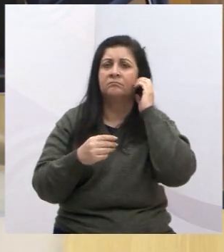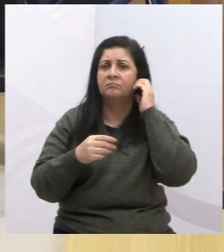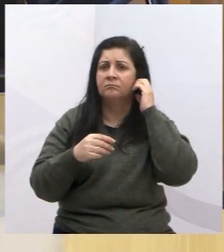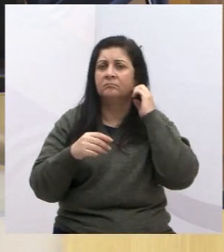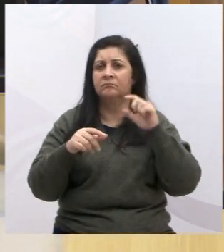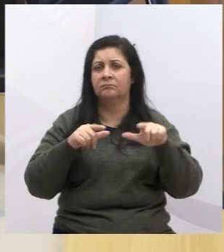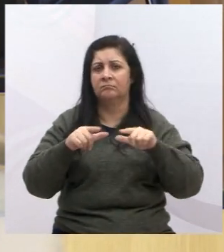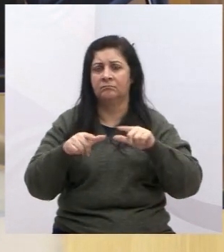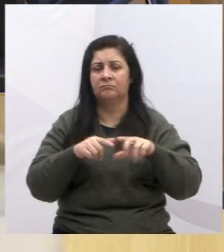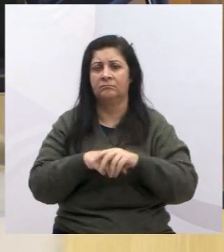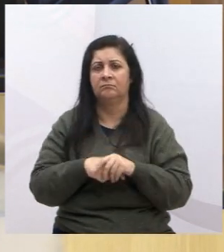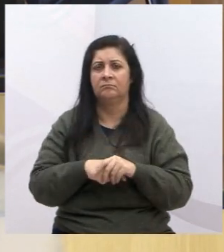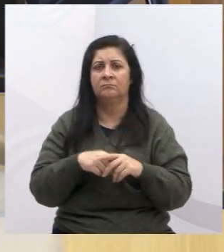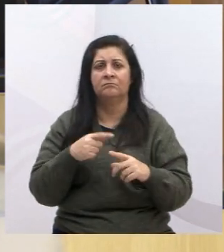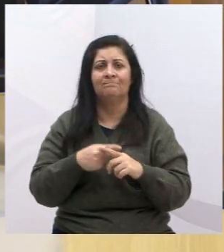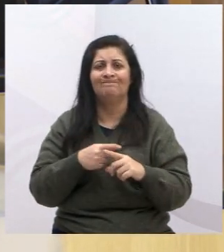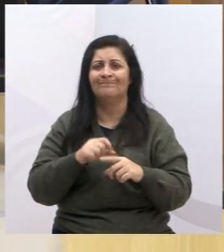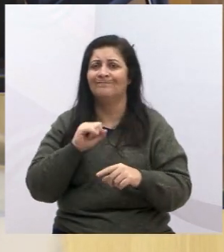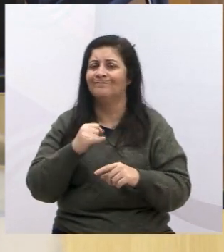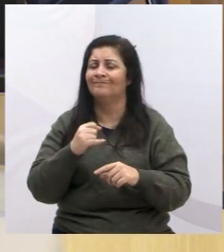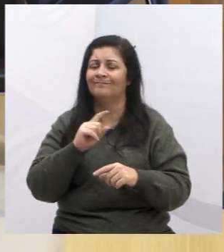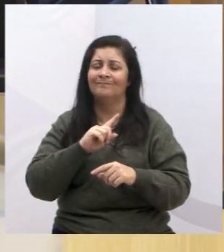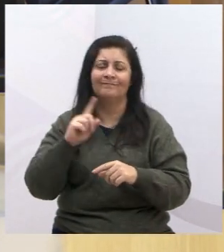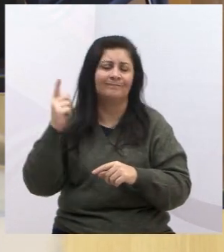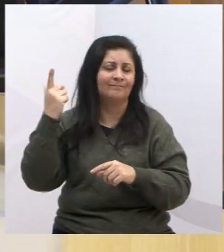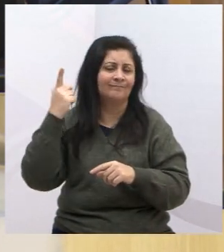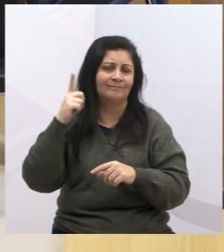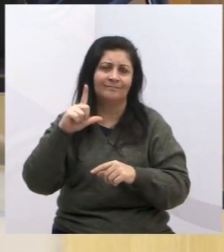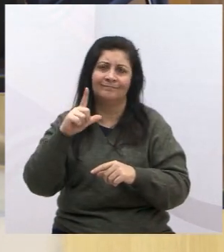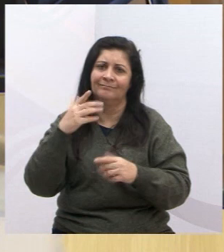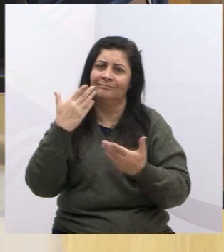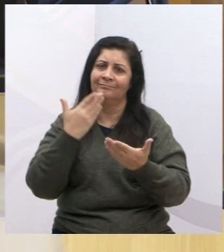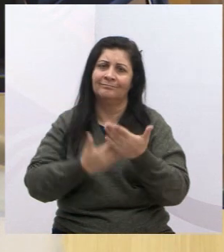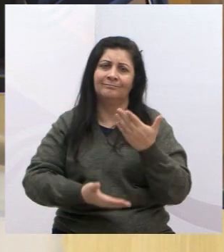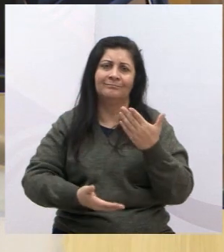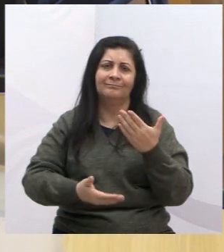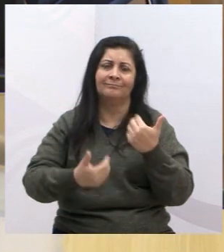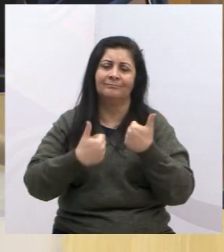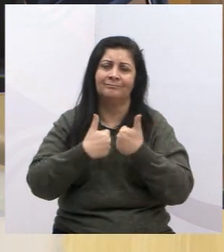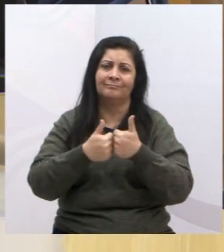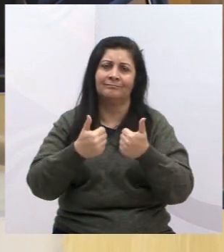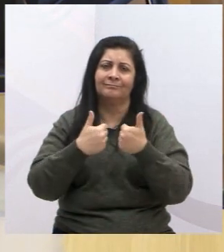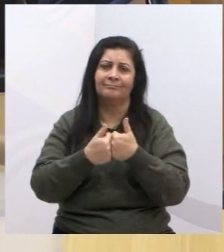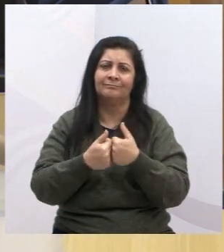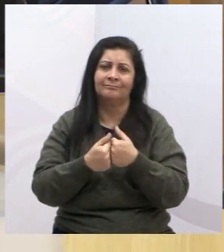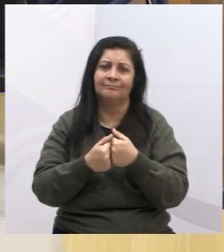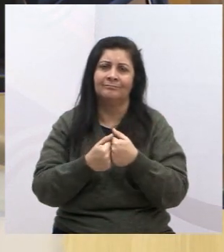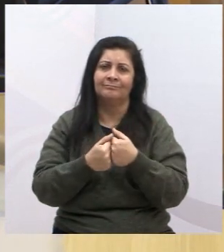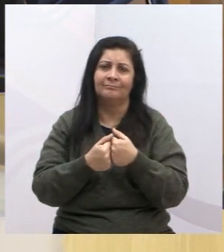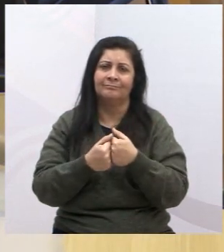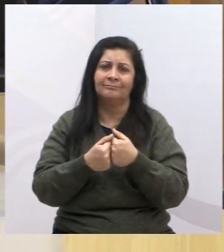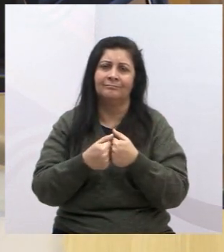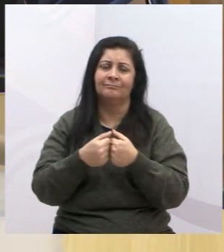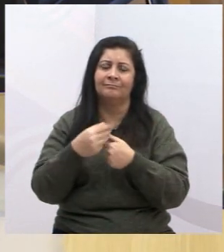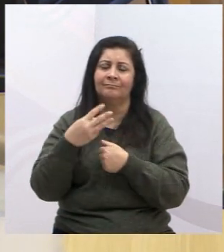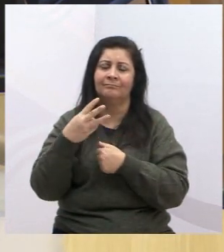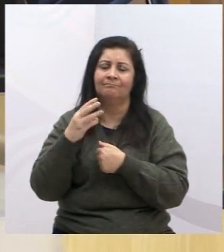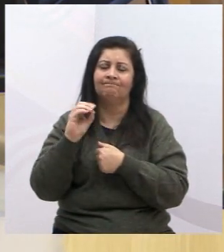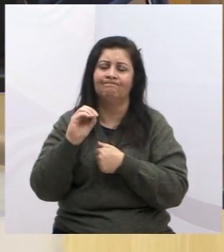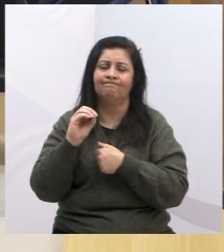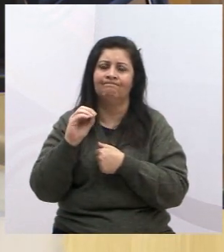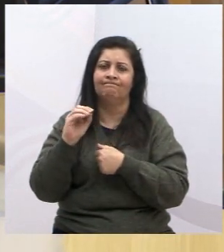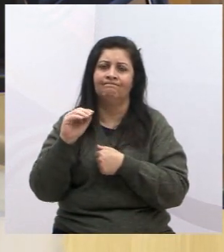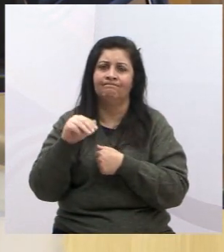pois, ao não conseguirem embarcar no coletivo 3h55, têm de aguardar cerca de 30 minutos para o